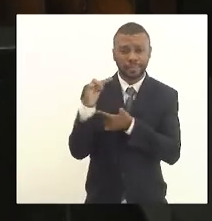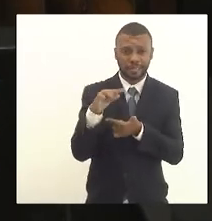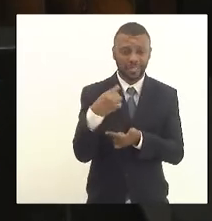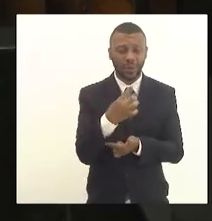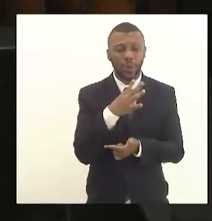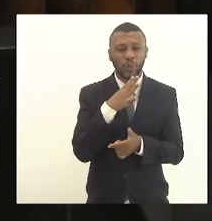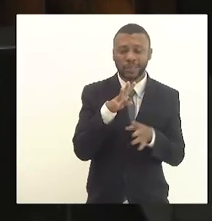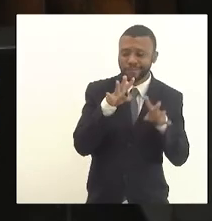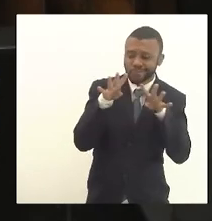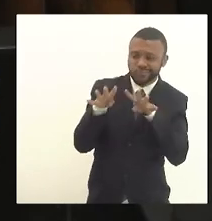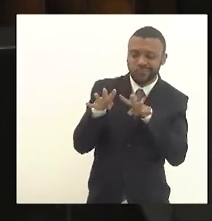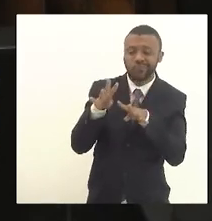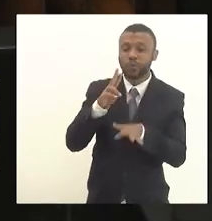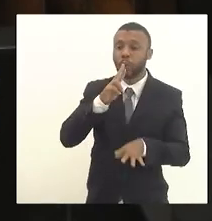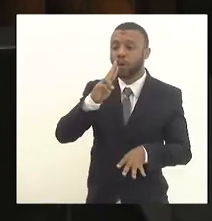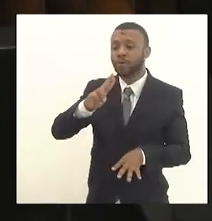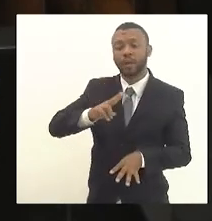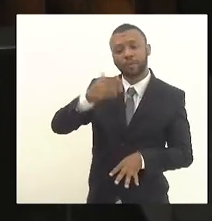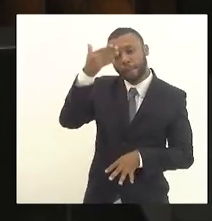né? Então,